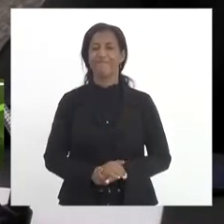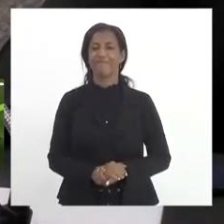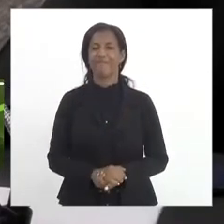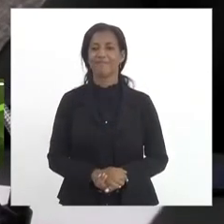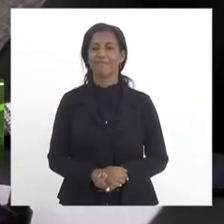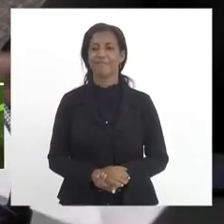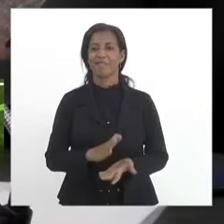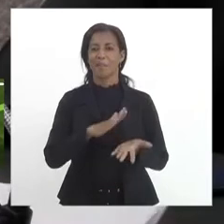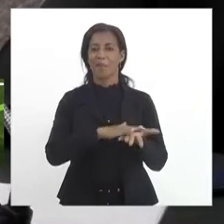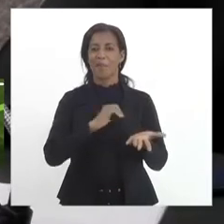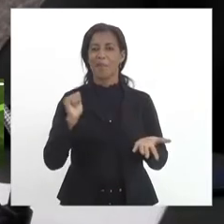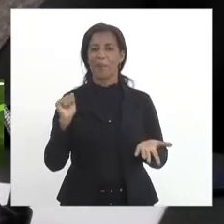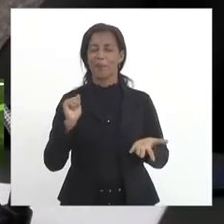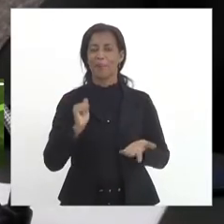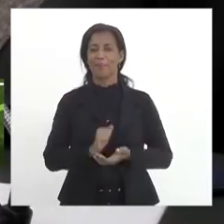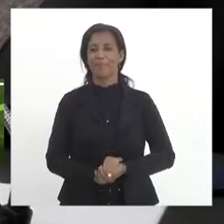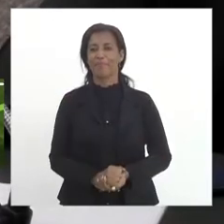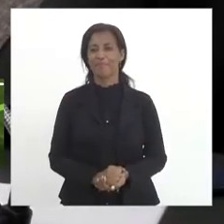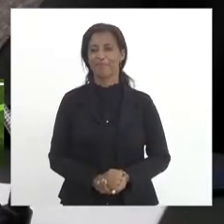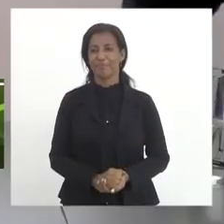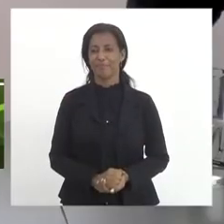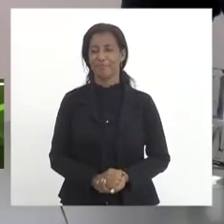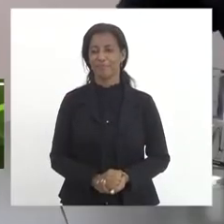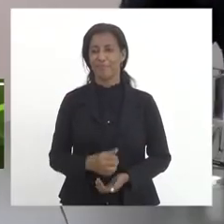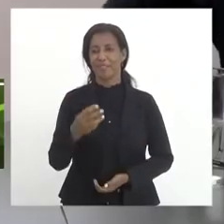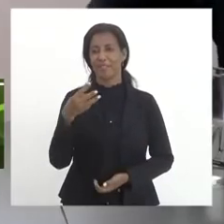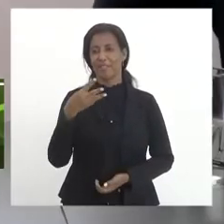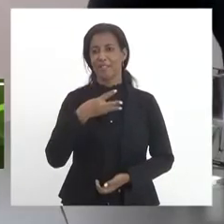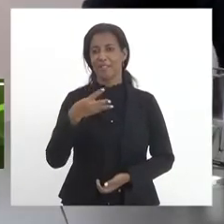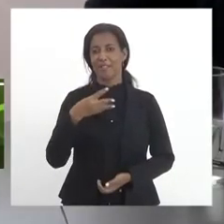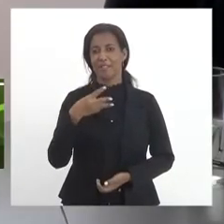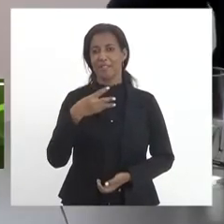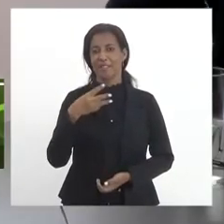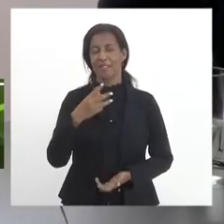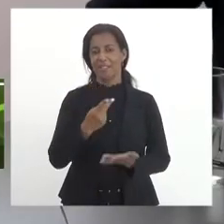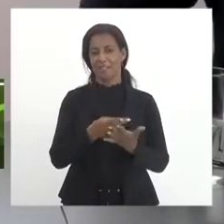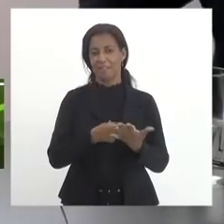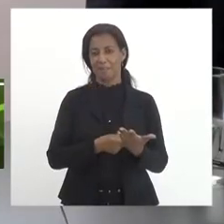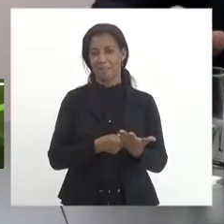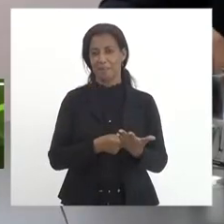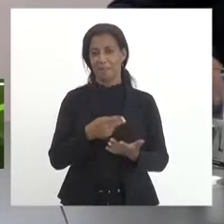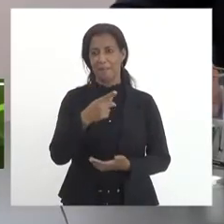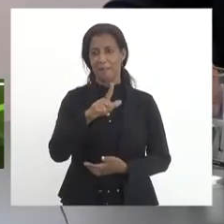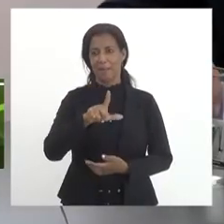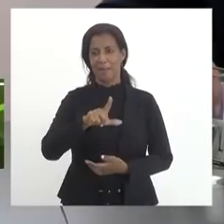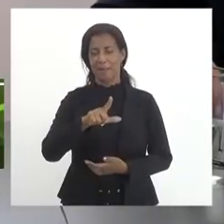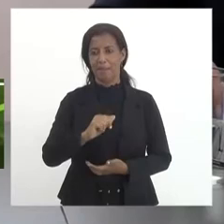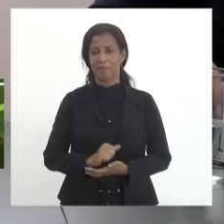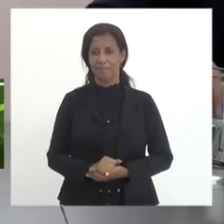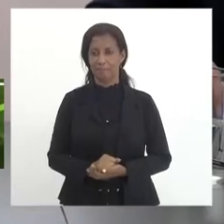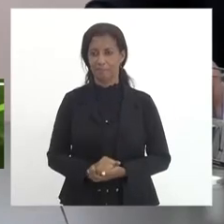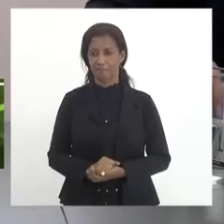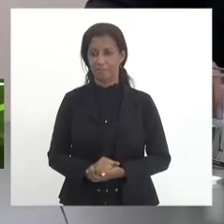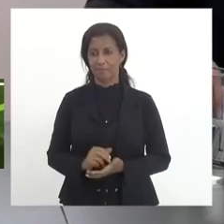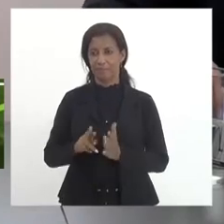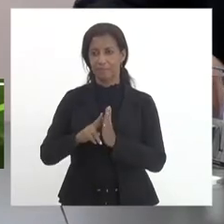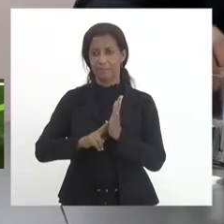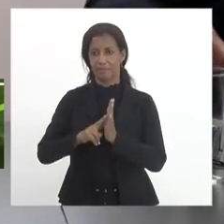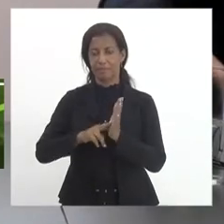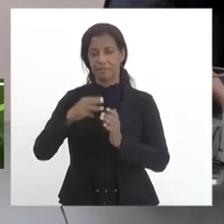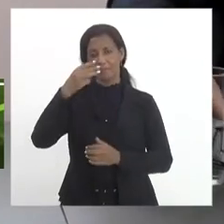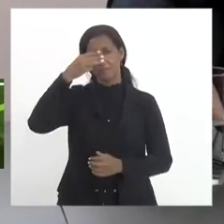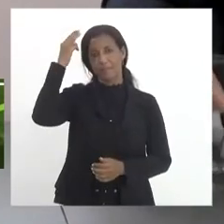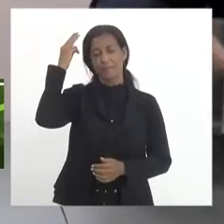Retirar de pauta. Obrigado, senhor presidente. 33 da pauta. Projeto de lei, deputado, relator deputado Márcio